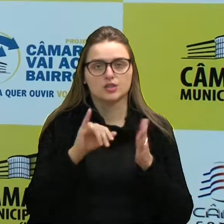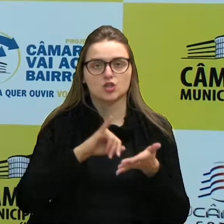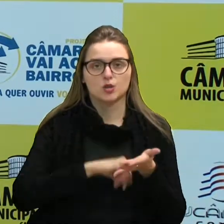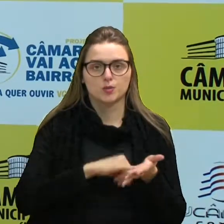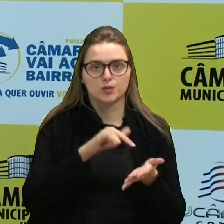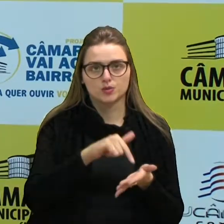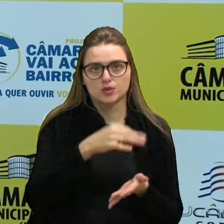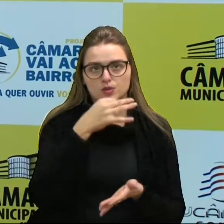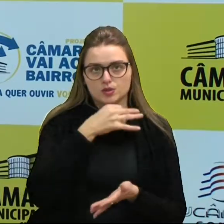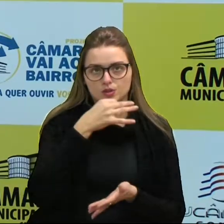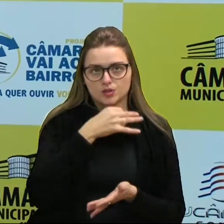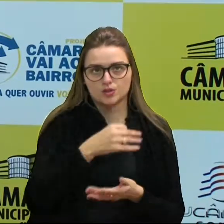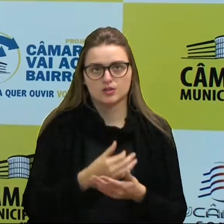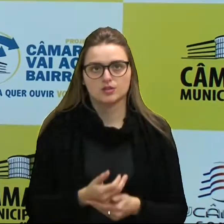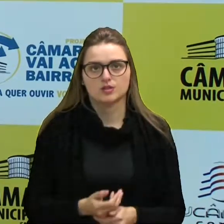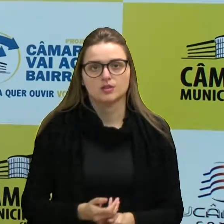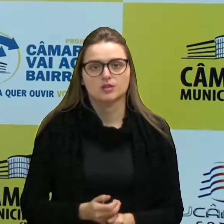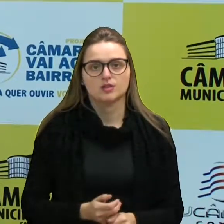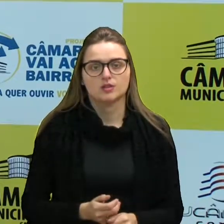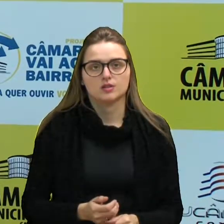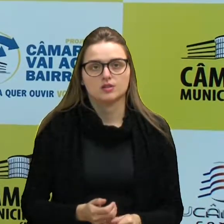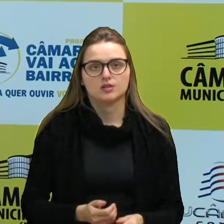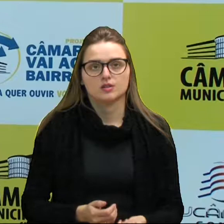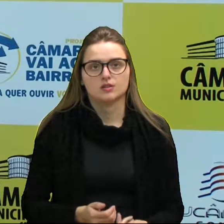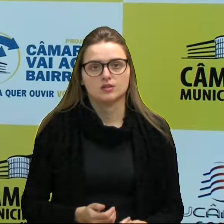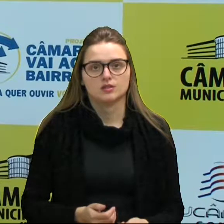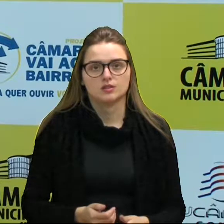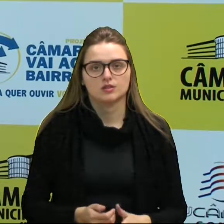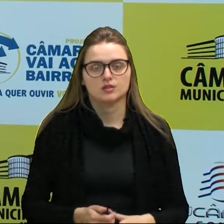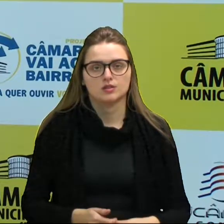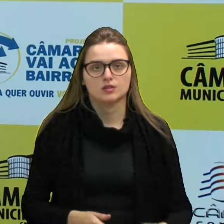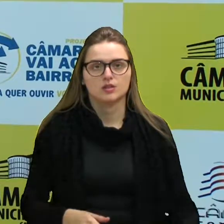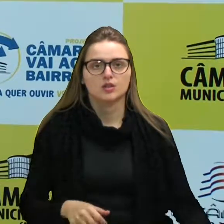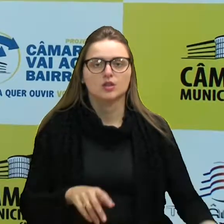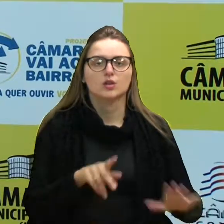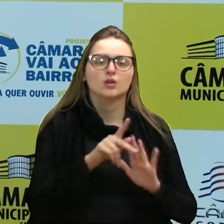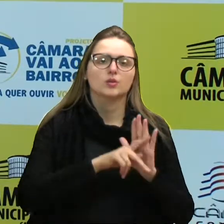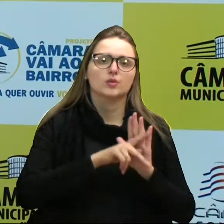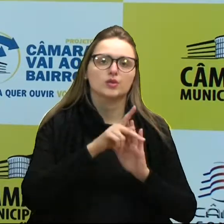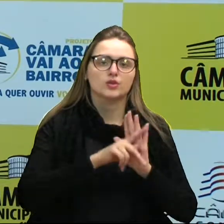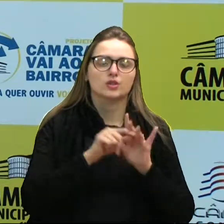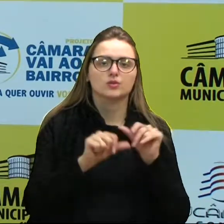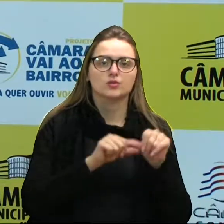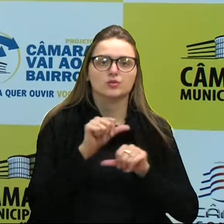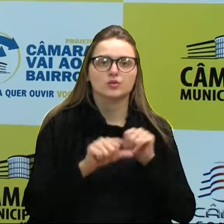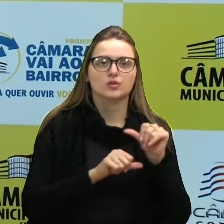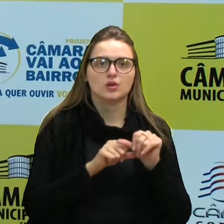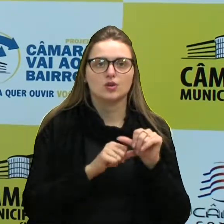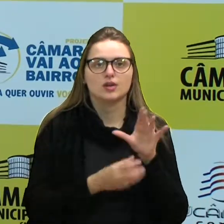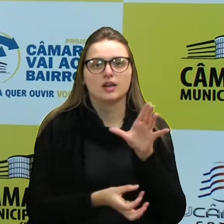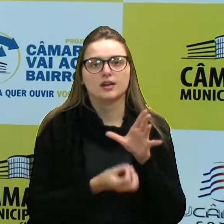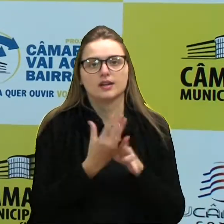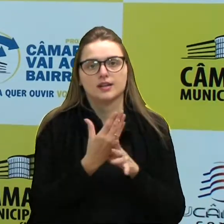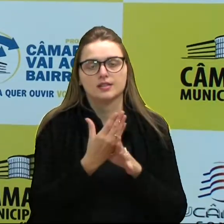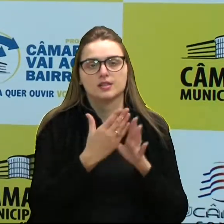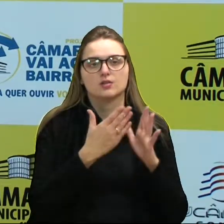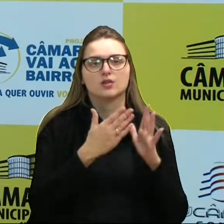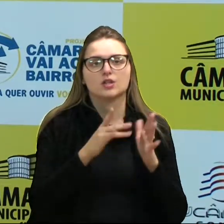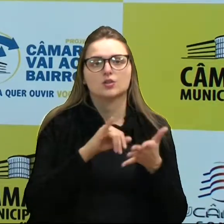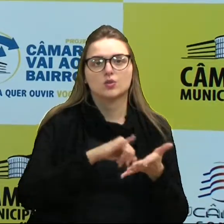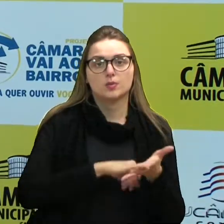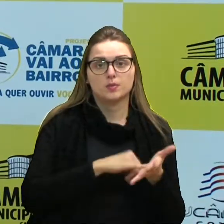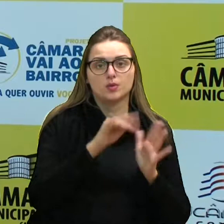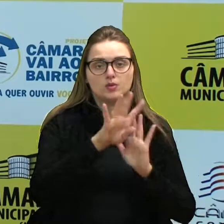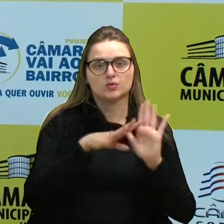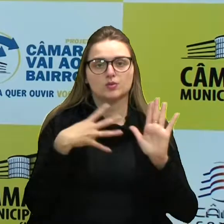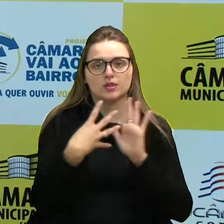do Sul. Esse projeto muda a forma de cobrança realizada pelo município para construções multifamiliares, na qual a tabela